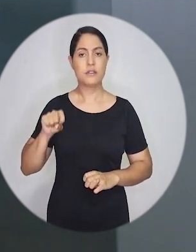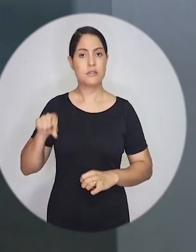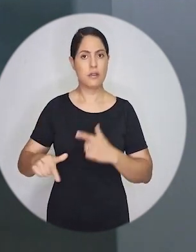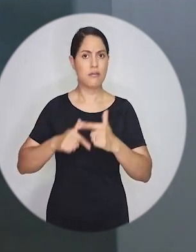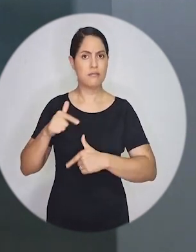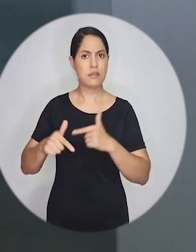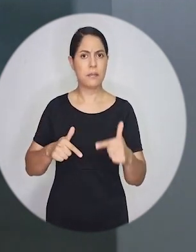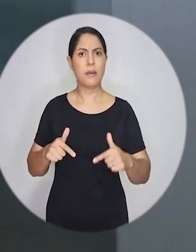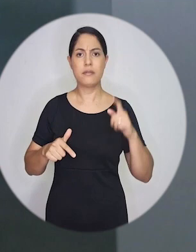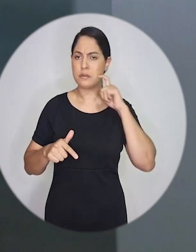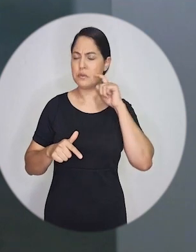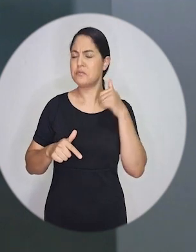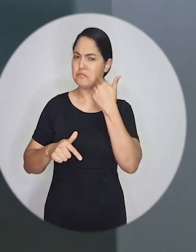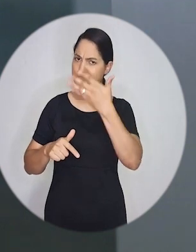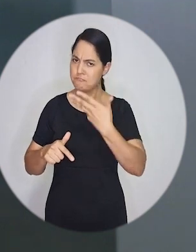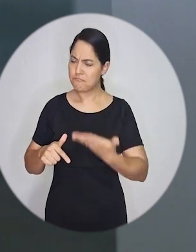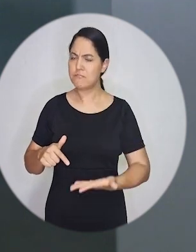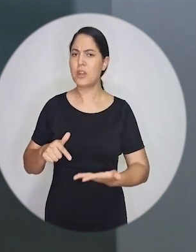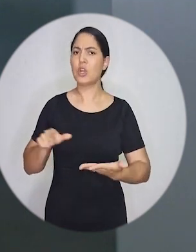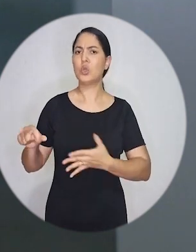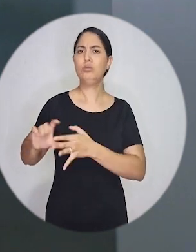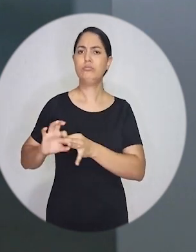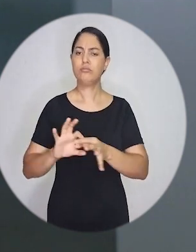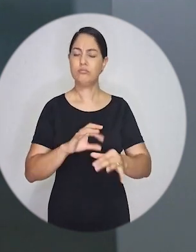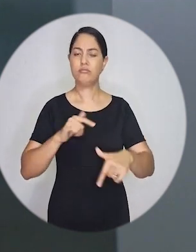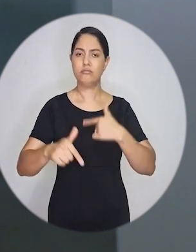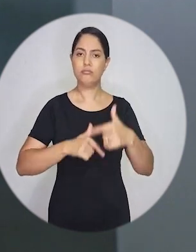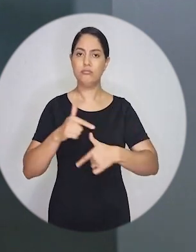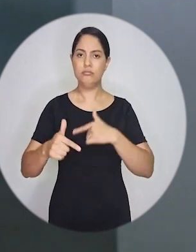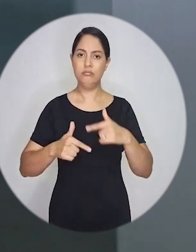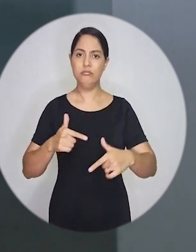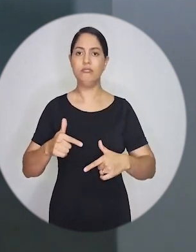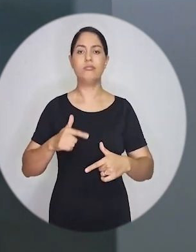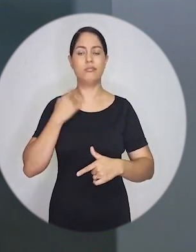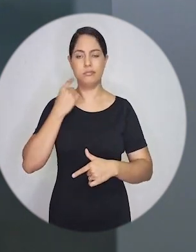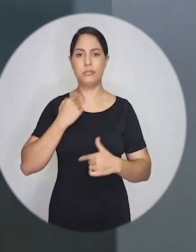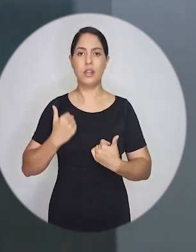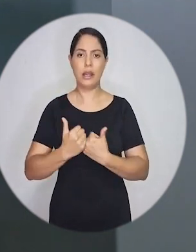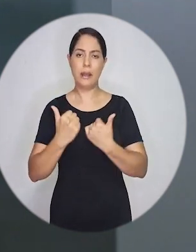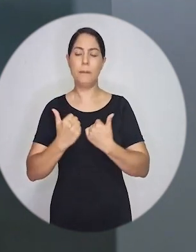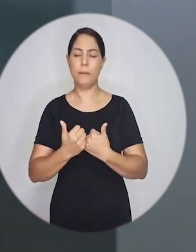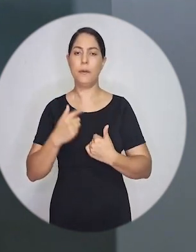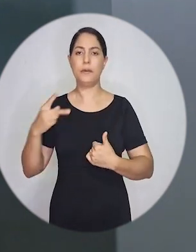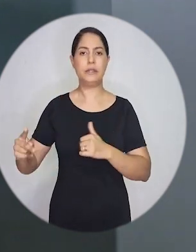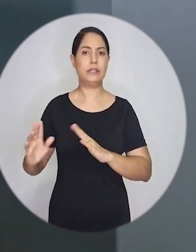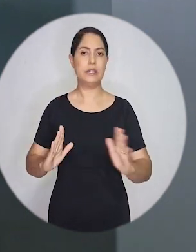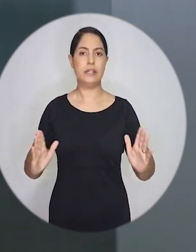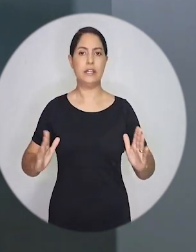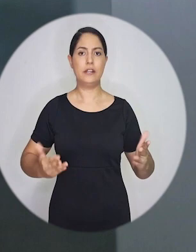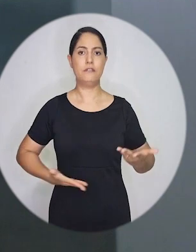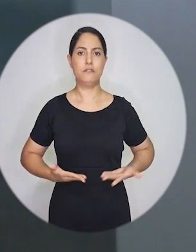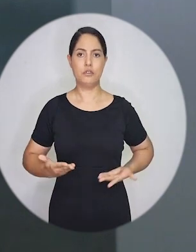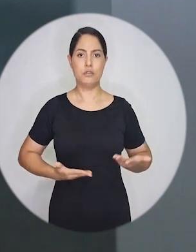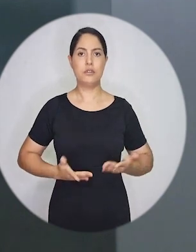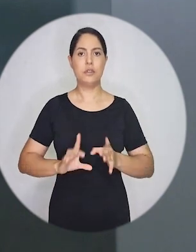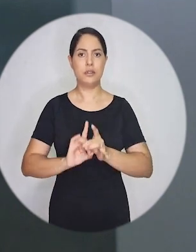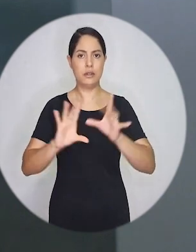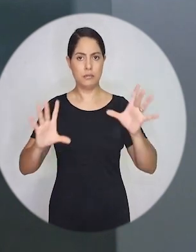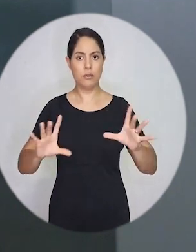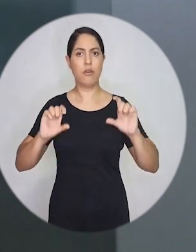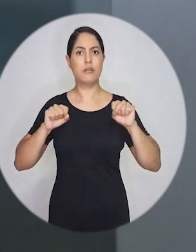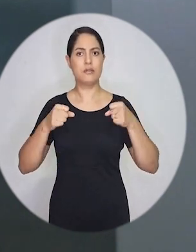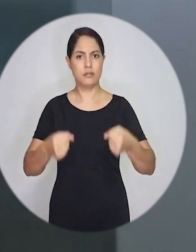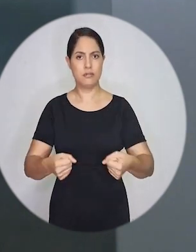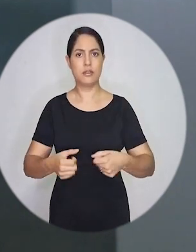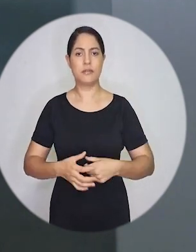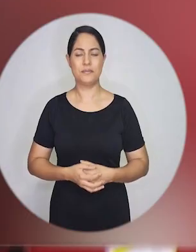de Gonçalves pela manutenção do diálogo com a advocacia enquanto esteve no cargo e também a sua dedicação à